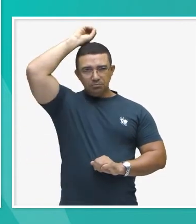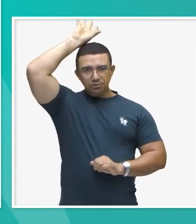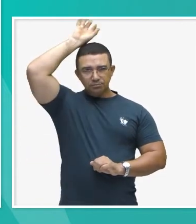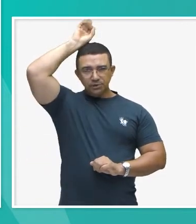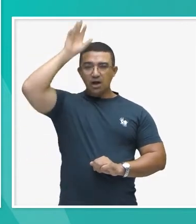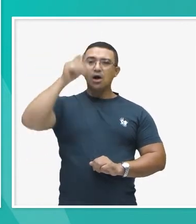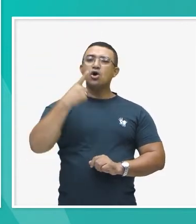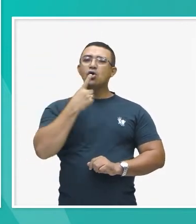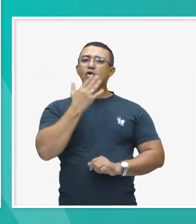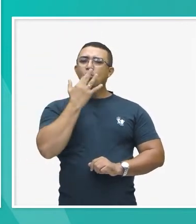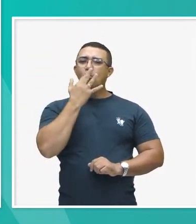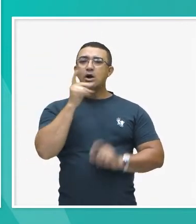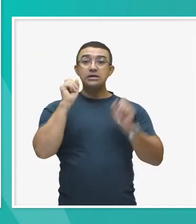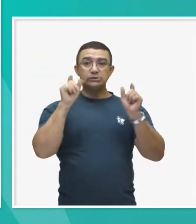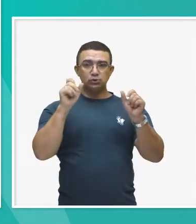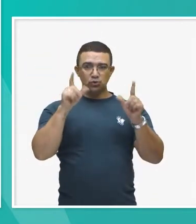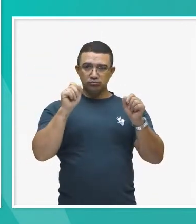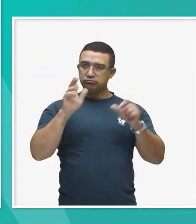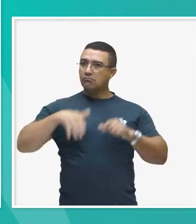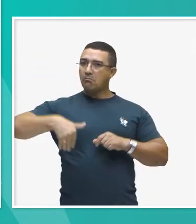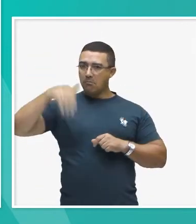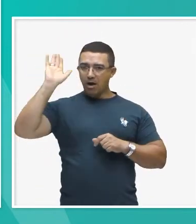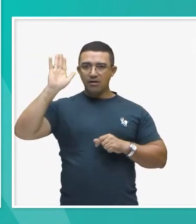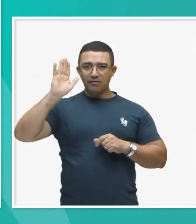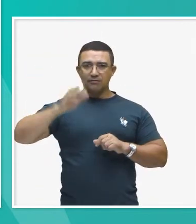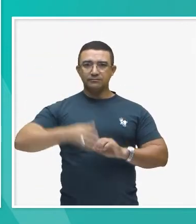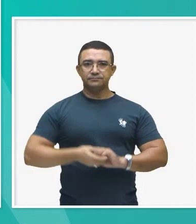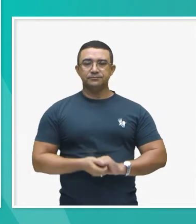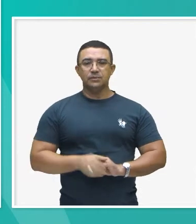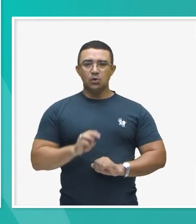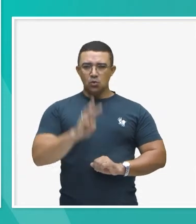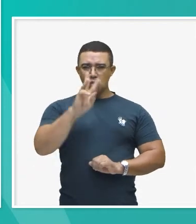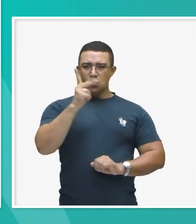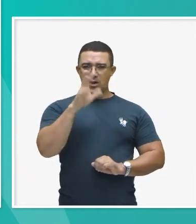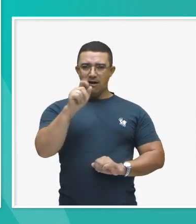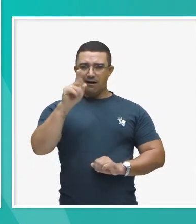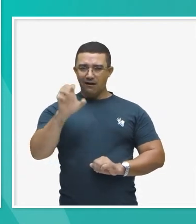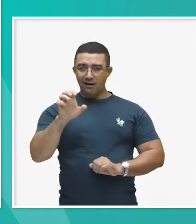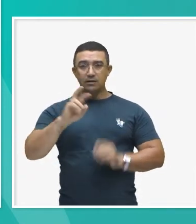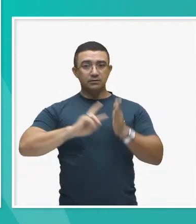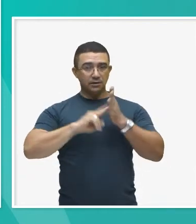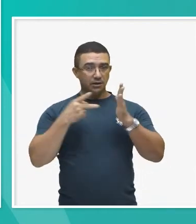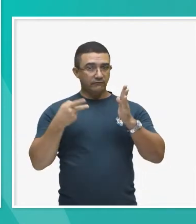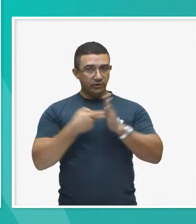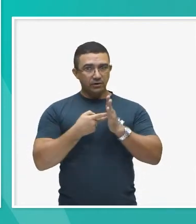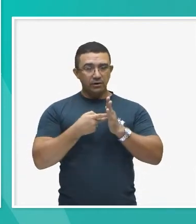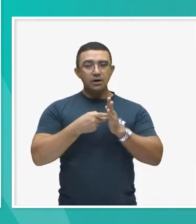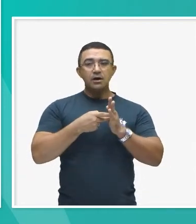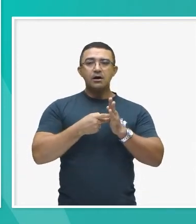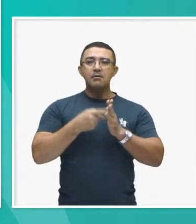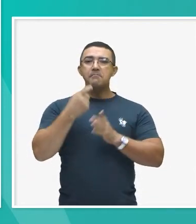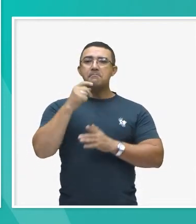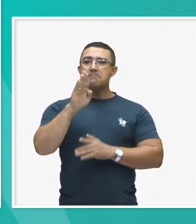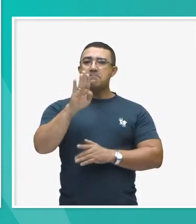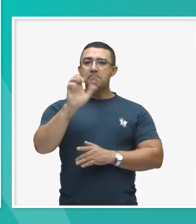ok? O whale é a nossa próxima palavra, que é essa que vocês estão vendo aí, do nosso vocabulário whale